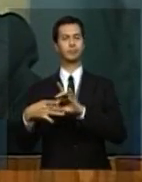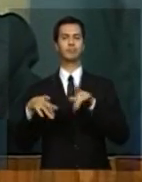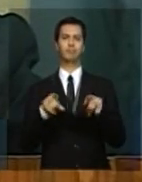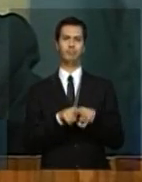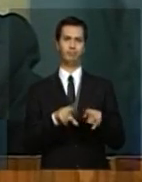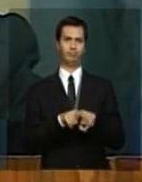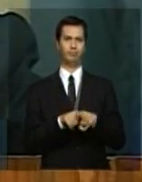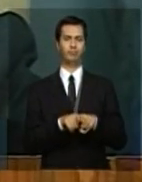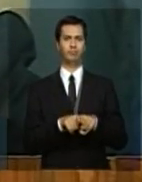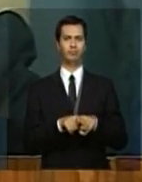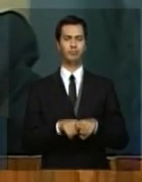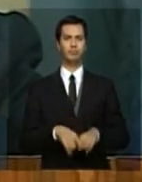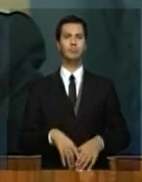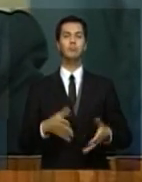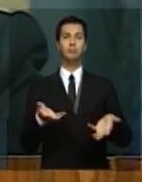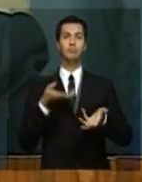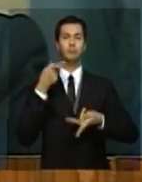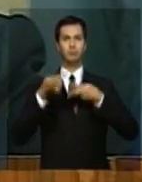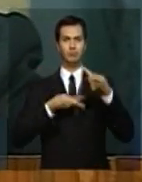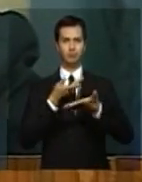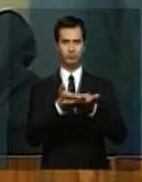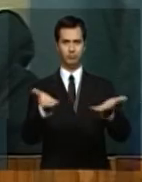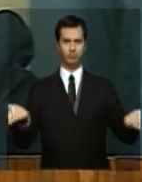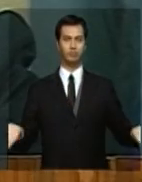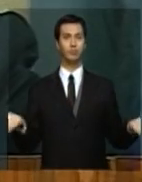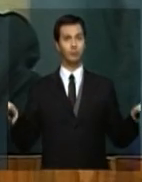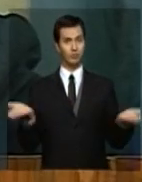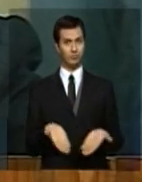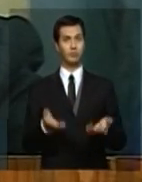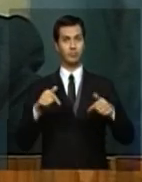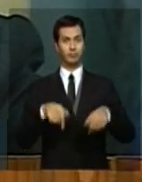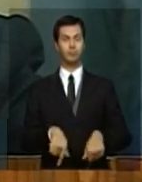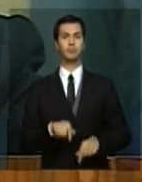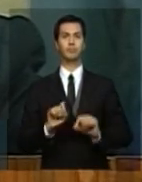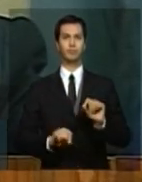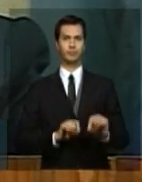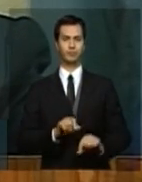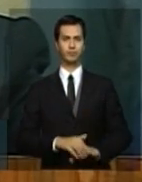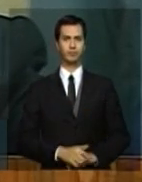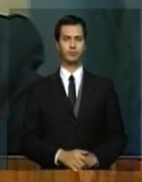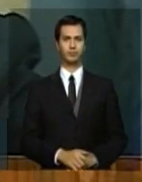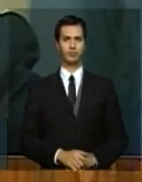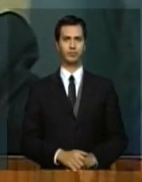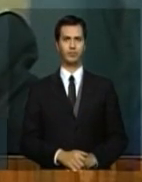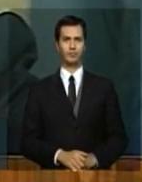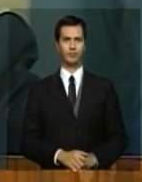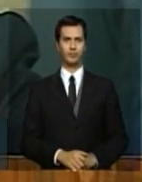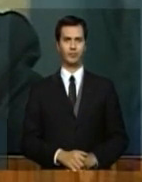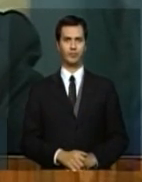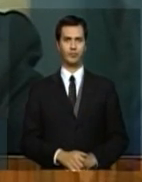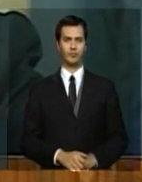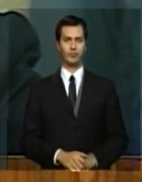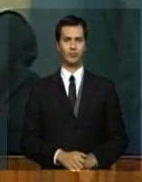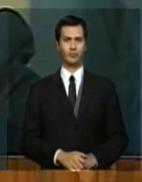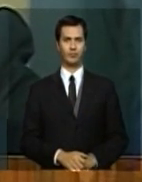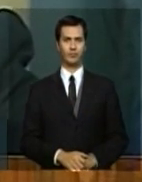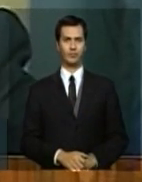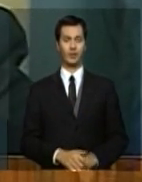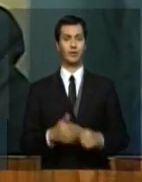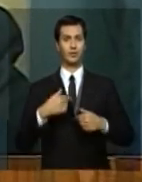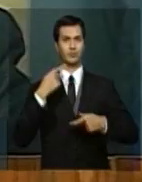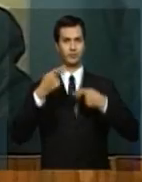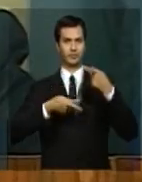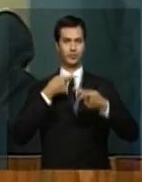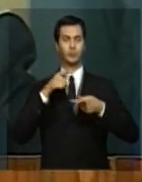e quero dizer para vocês neste momento o que o que eu vou falar é muito